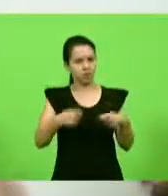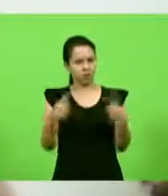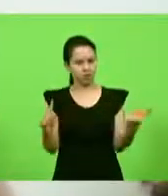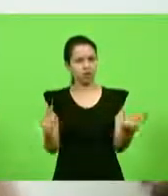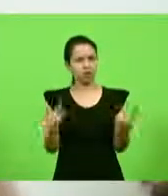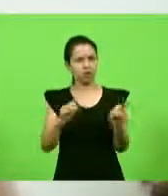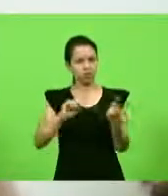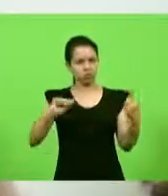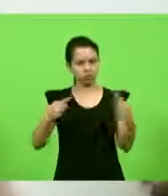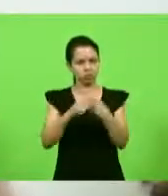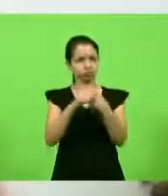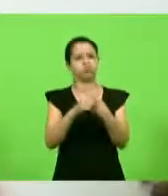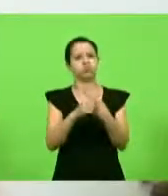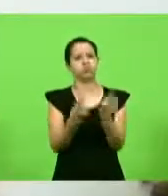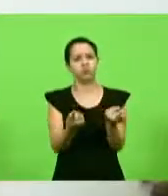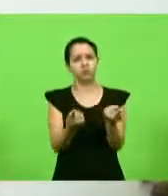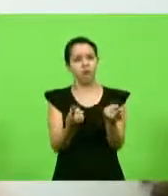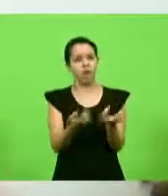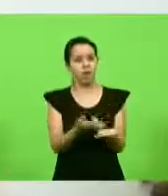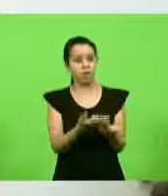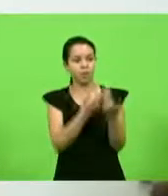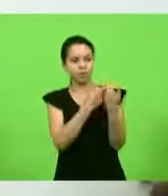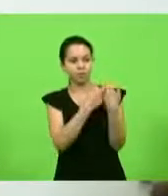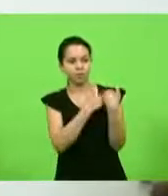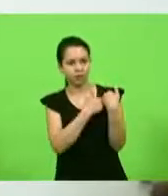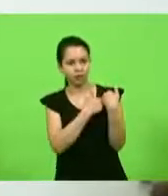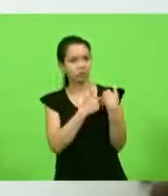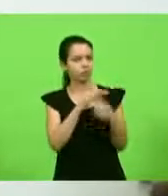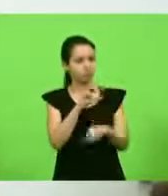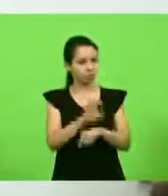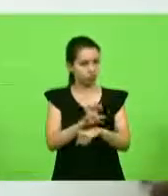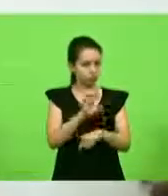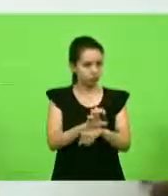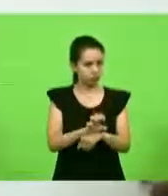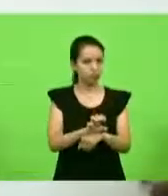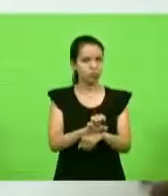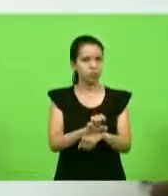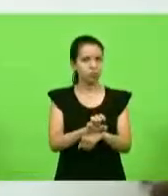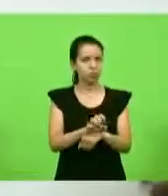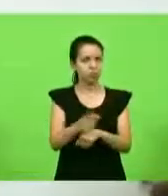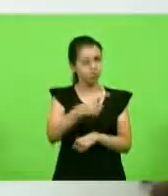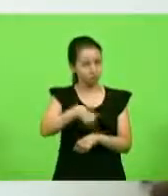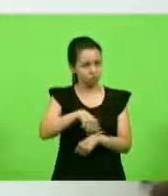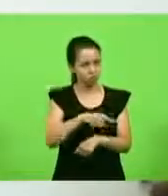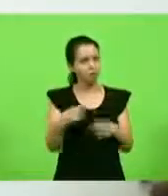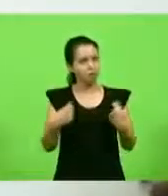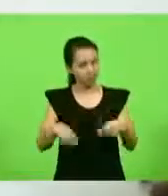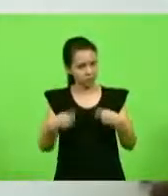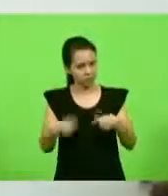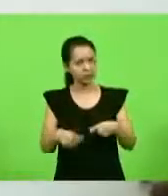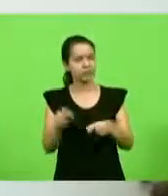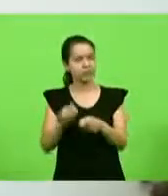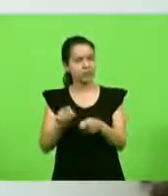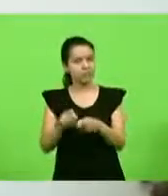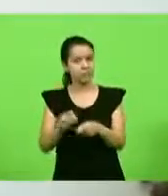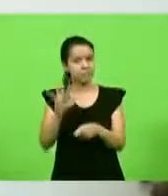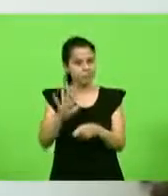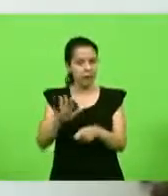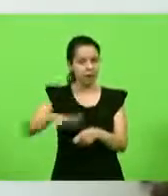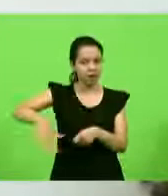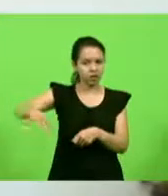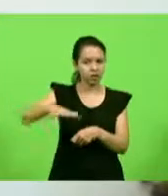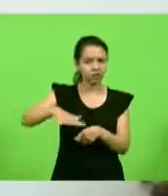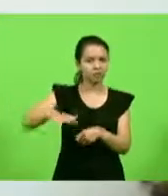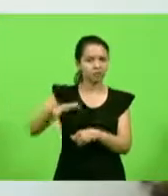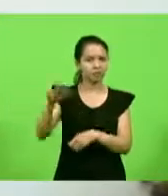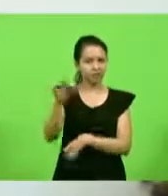fatos. Aquilo que é da responsabilidade do Estado, nós vamos ter que fazer. Mas aquilo que é federal, dá a